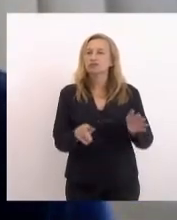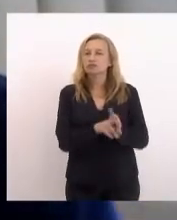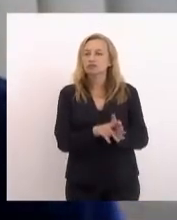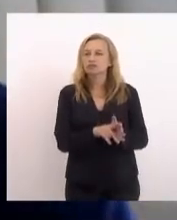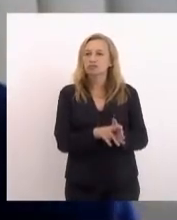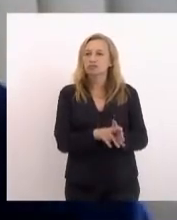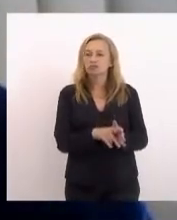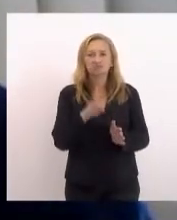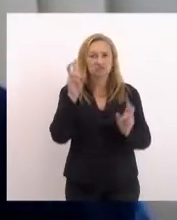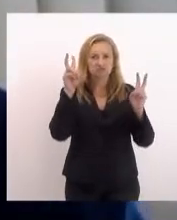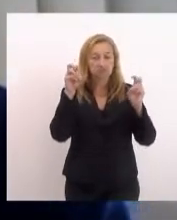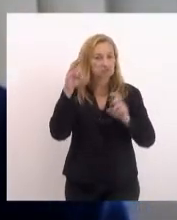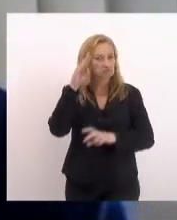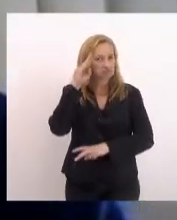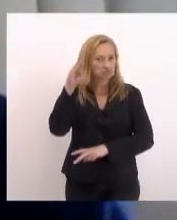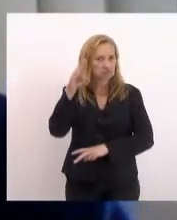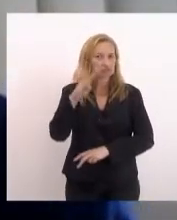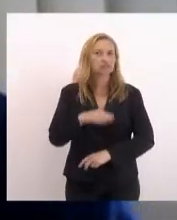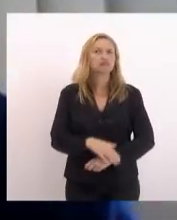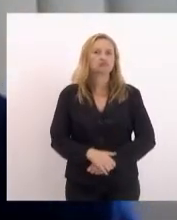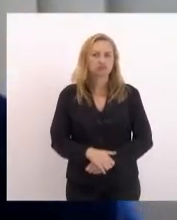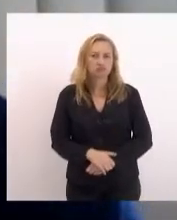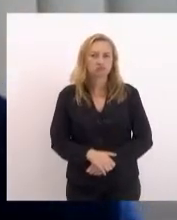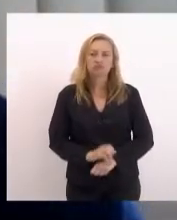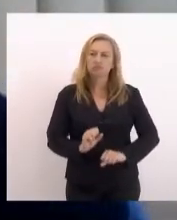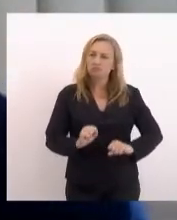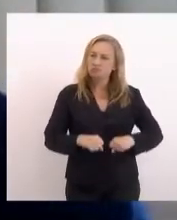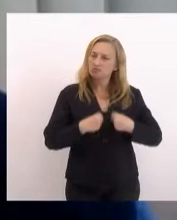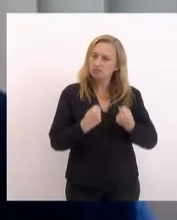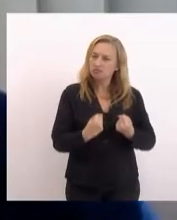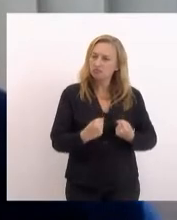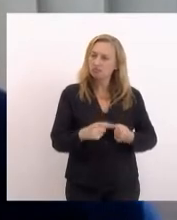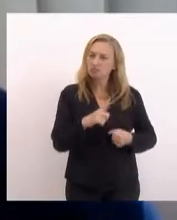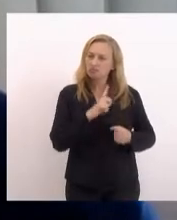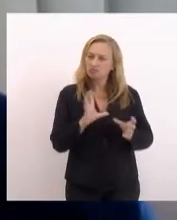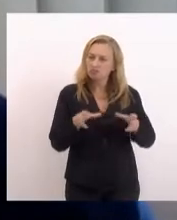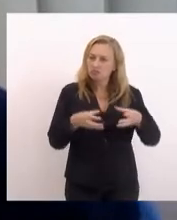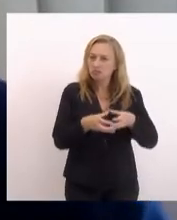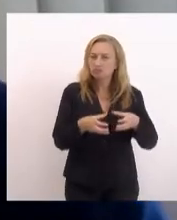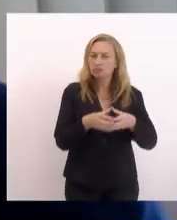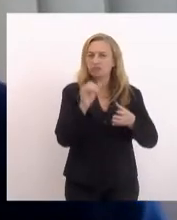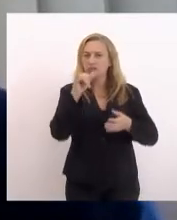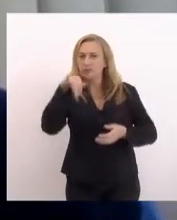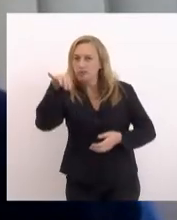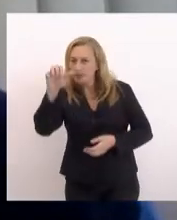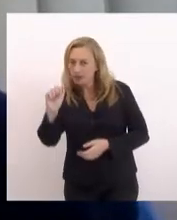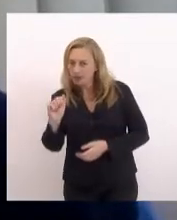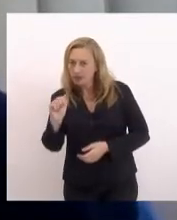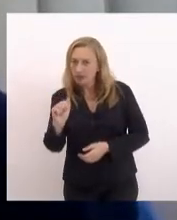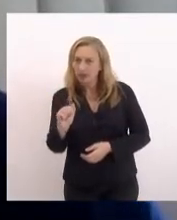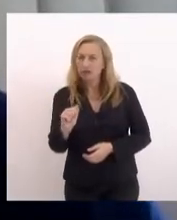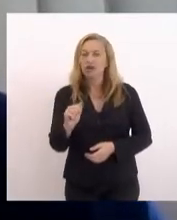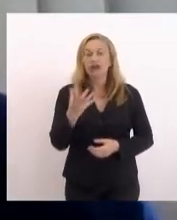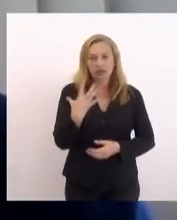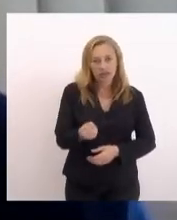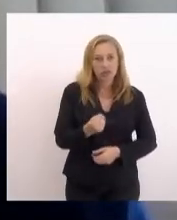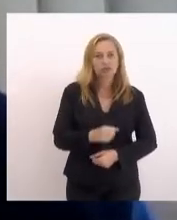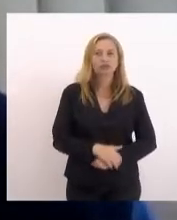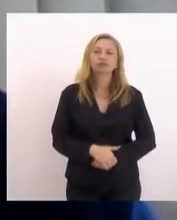tema fundamental. A gente precisa fortalecer o nosso corpo técnico do INEA. Então, o parecer é